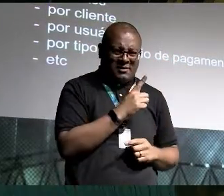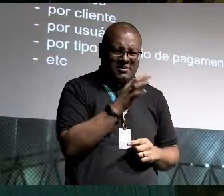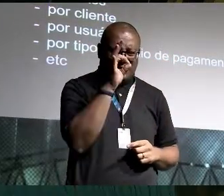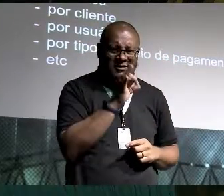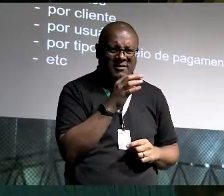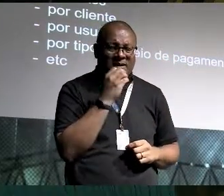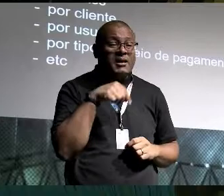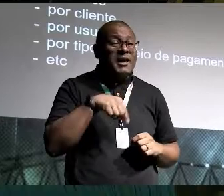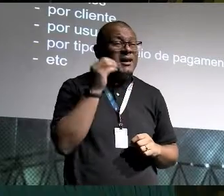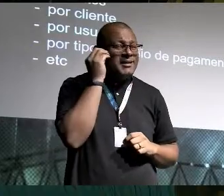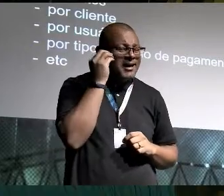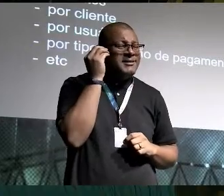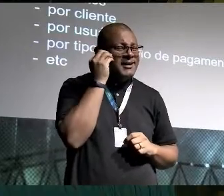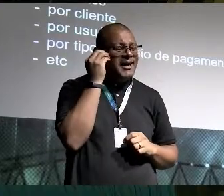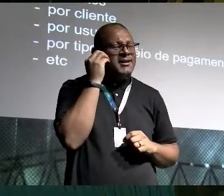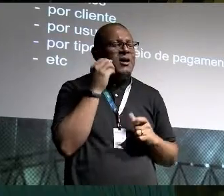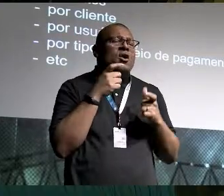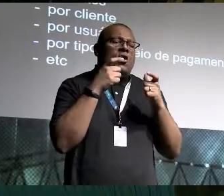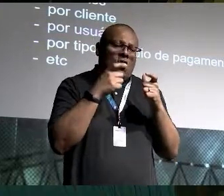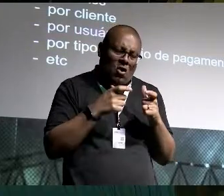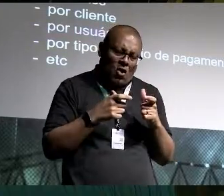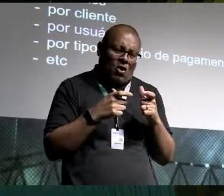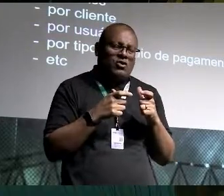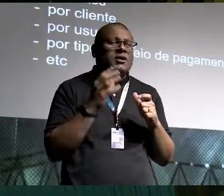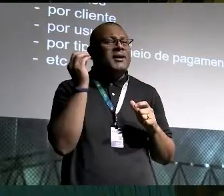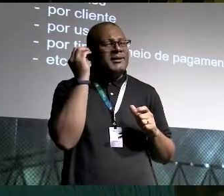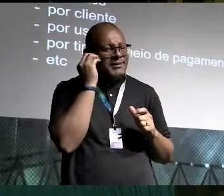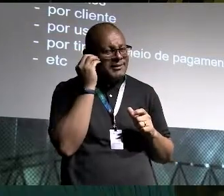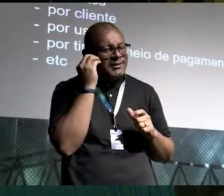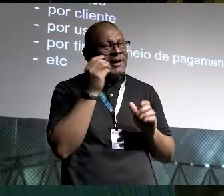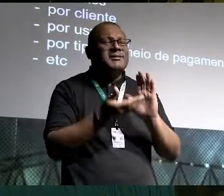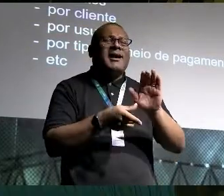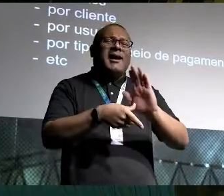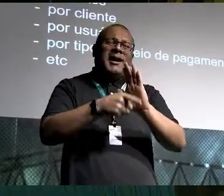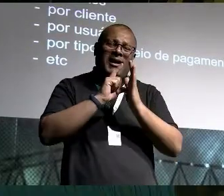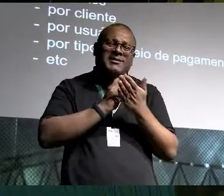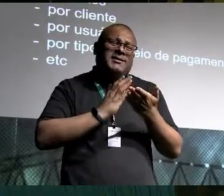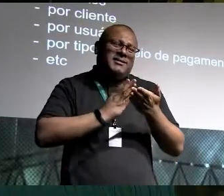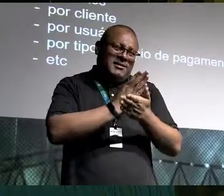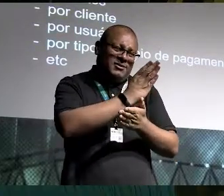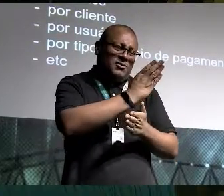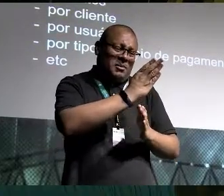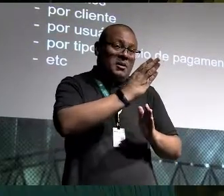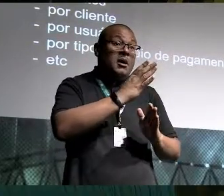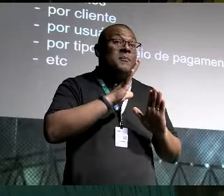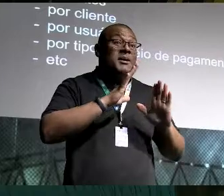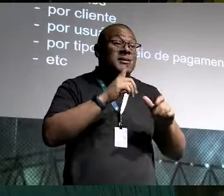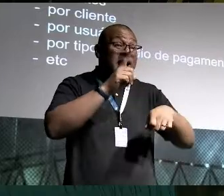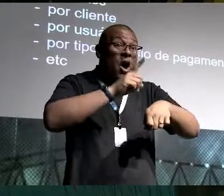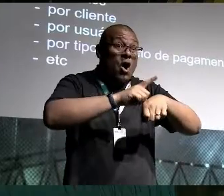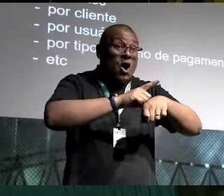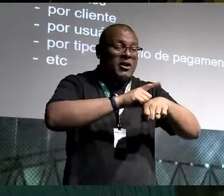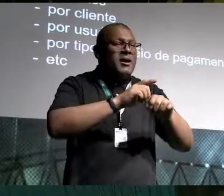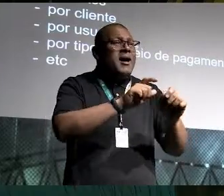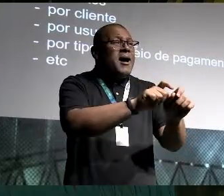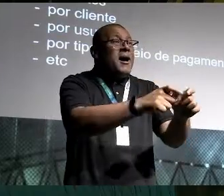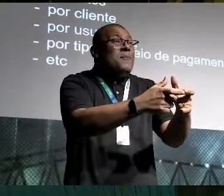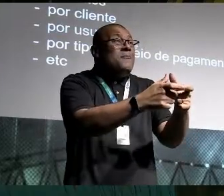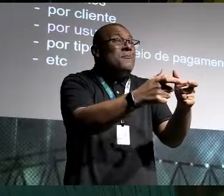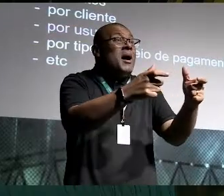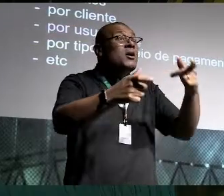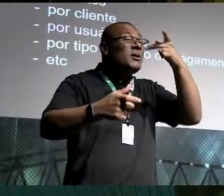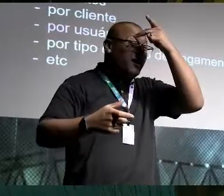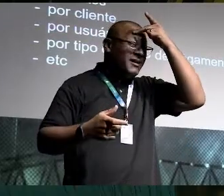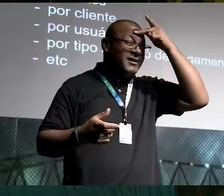Então, por mais que a gente faça testes em ambiente de beta, em ambiente de homologação, enfim, quando vai para a produção, a gente sabe que a massa de dados é